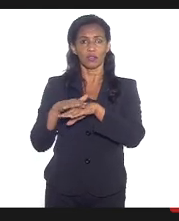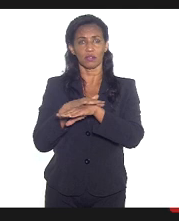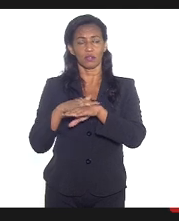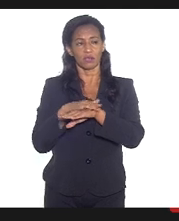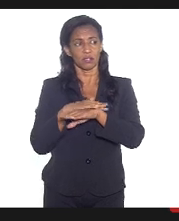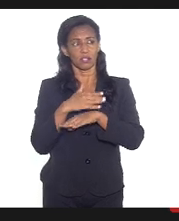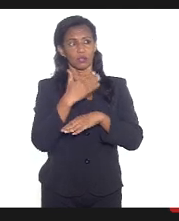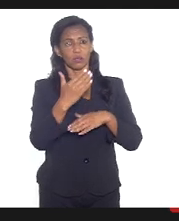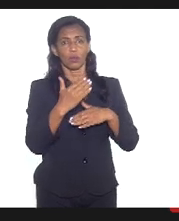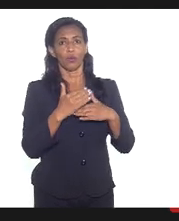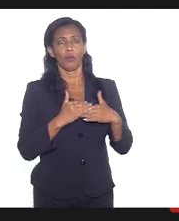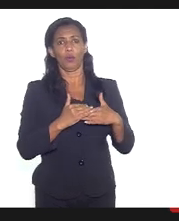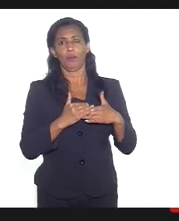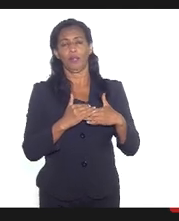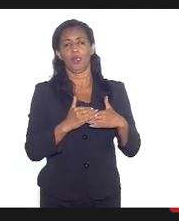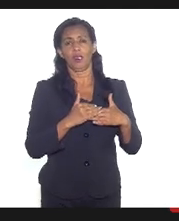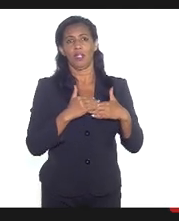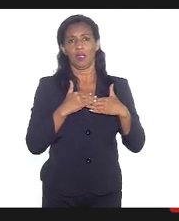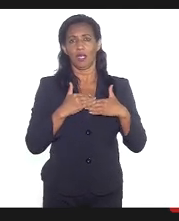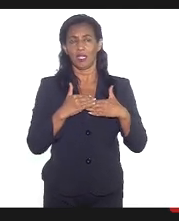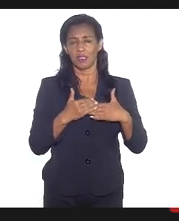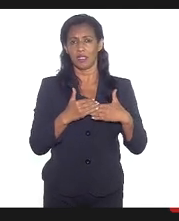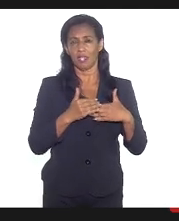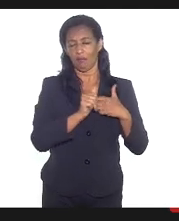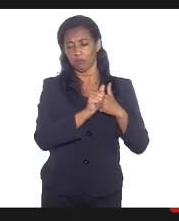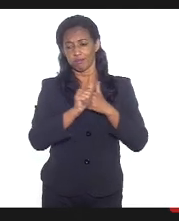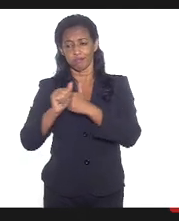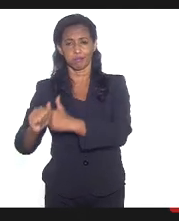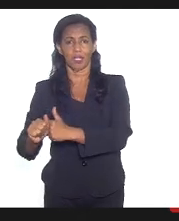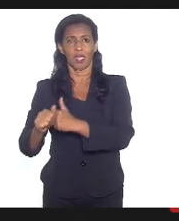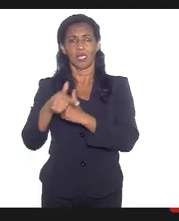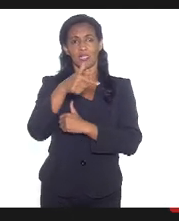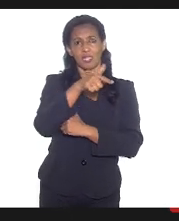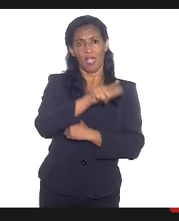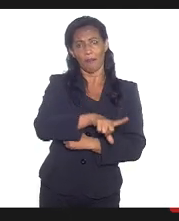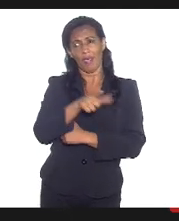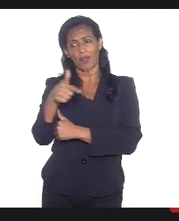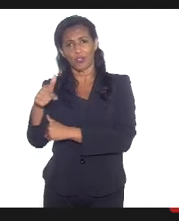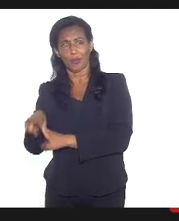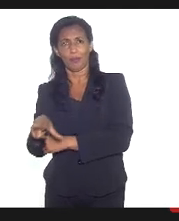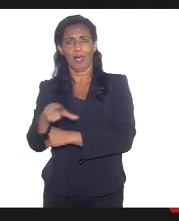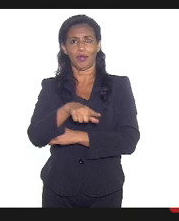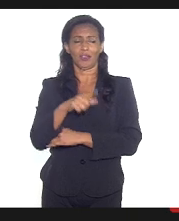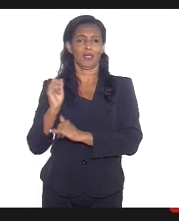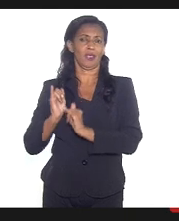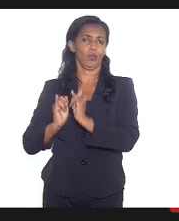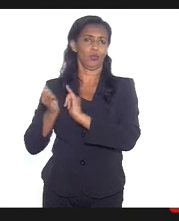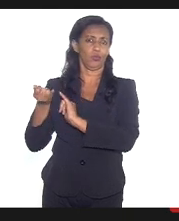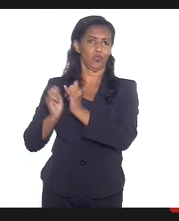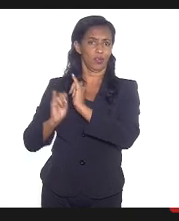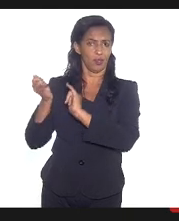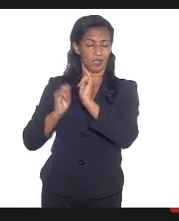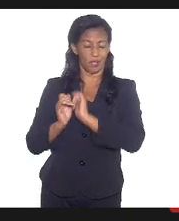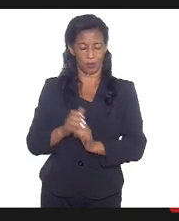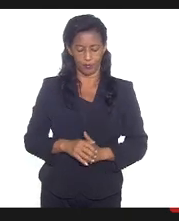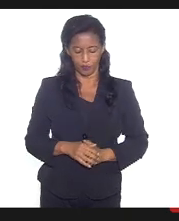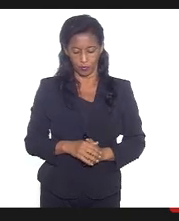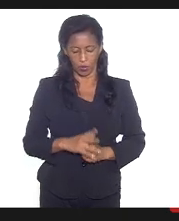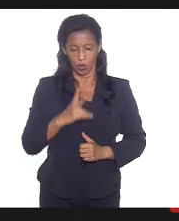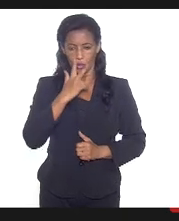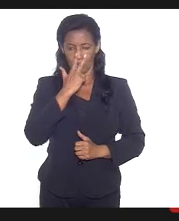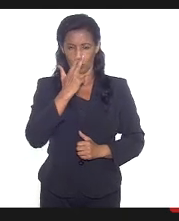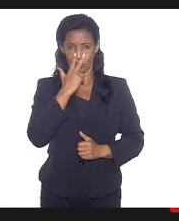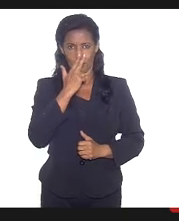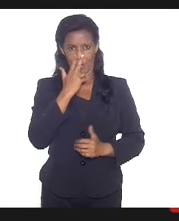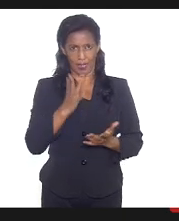sobre esse acompanhamento da efetividade da lei do repetro-SPED e repetro-industrialização. É, nos parece, né, por exemplo, nós acabamos de falar